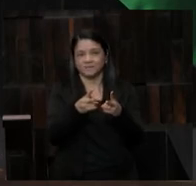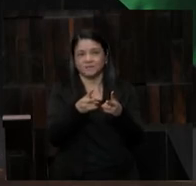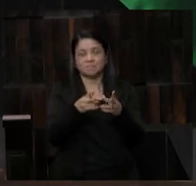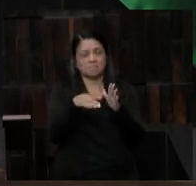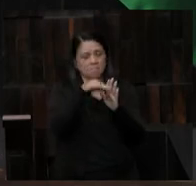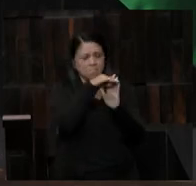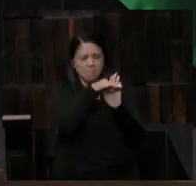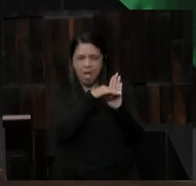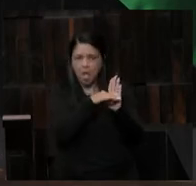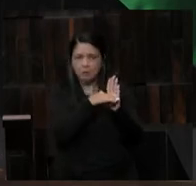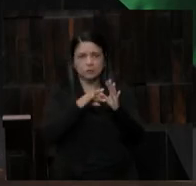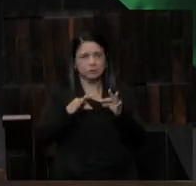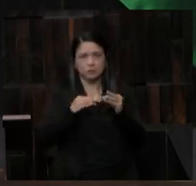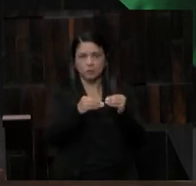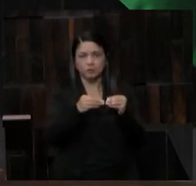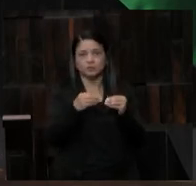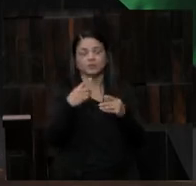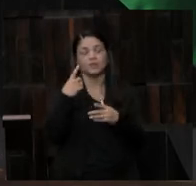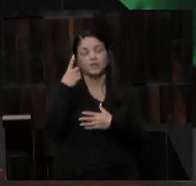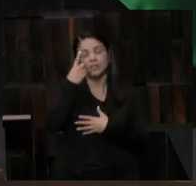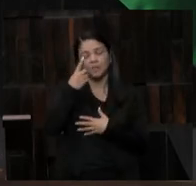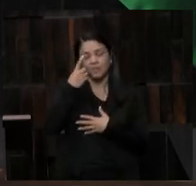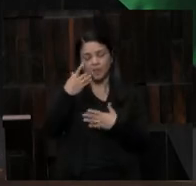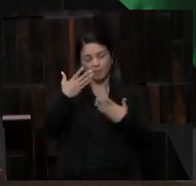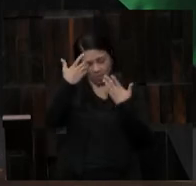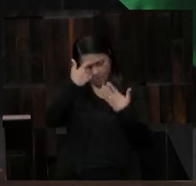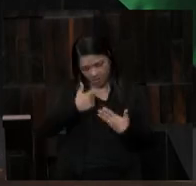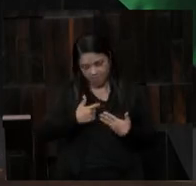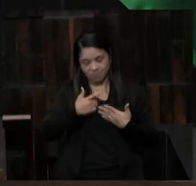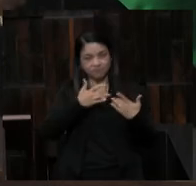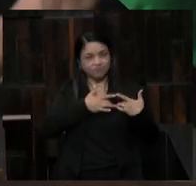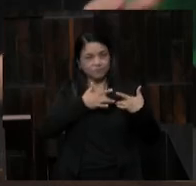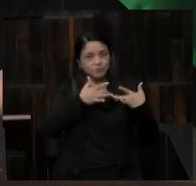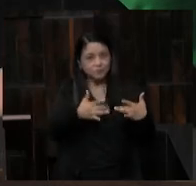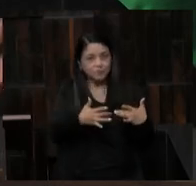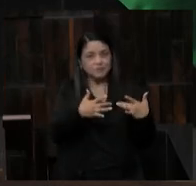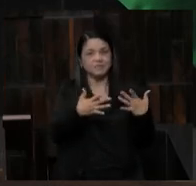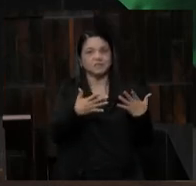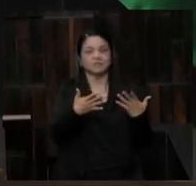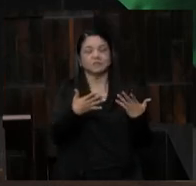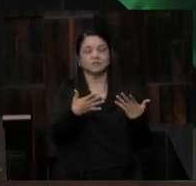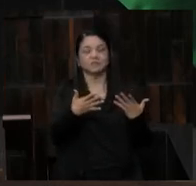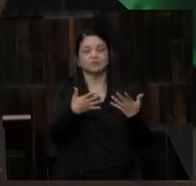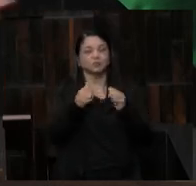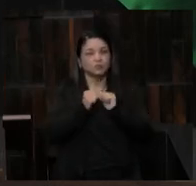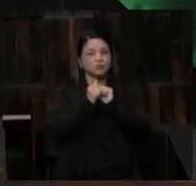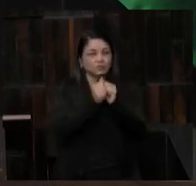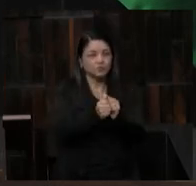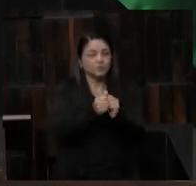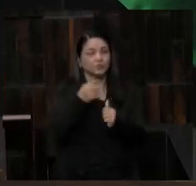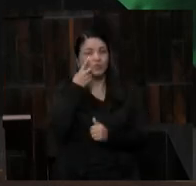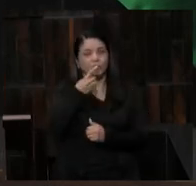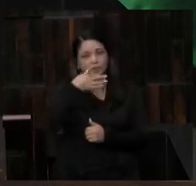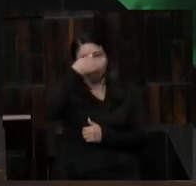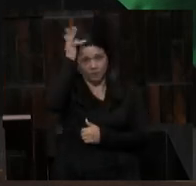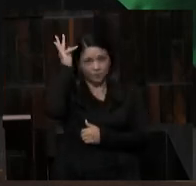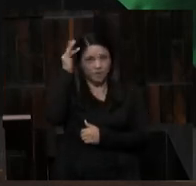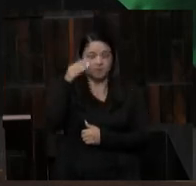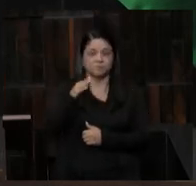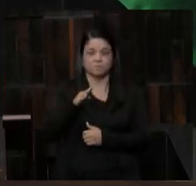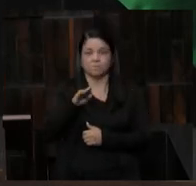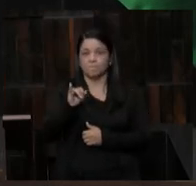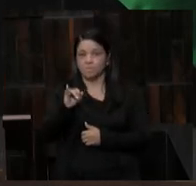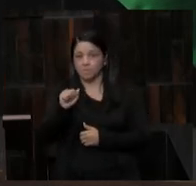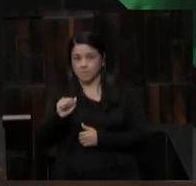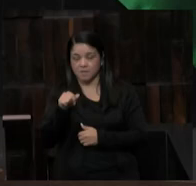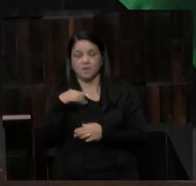pautas. Então, deputada, eu me coloco aqui, estou à disposição, como eu estou sempre junto com o deputado Fred, com a Bia e